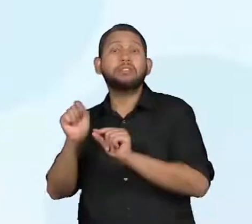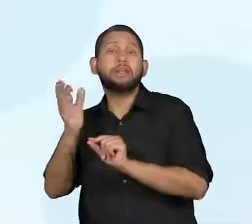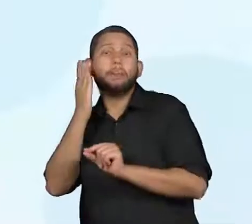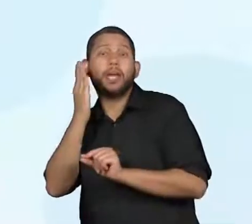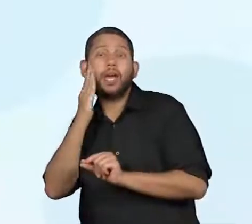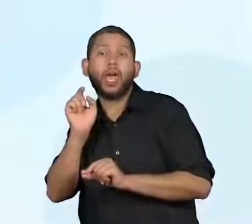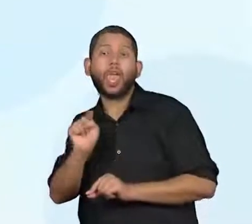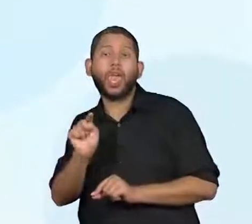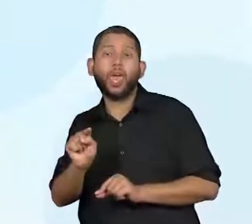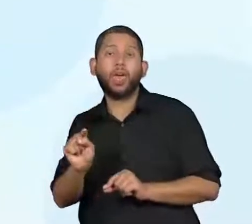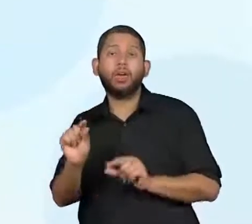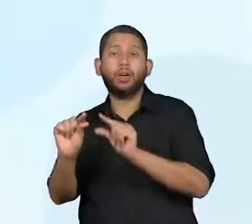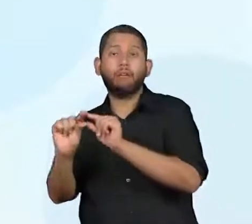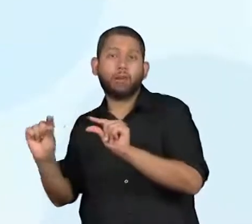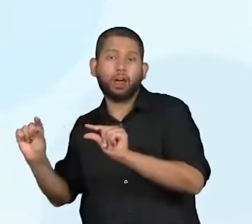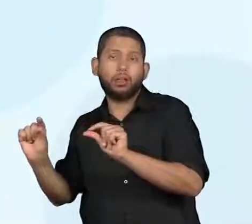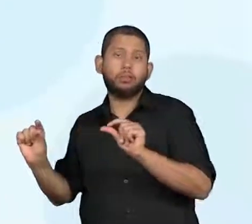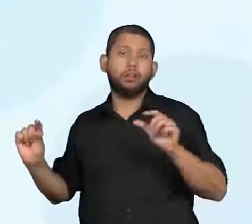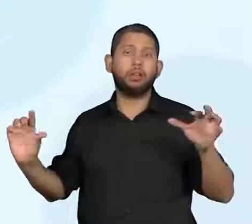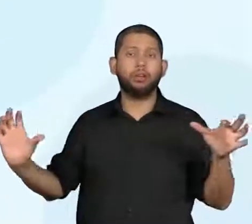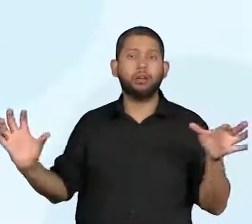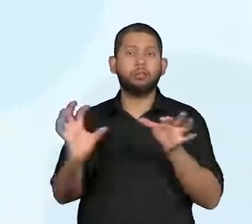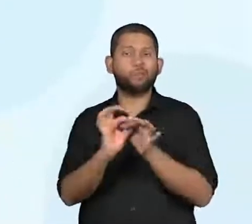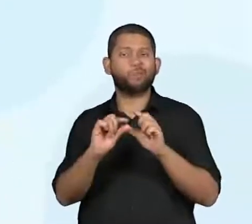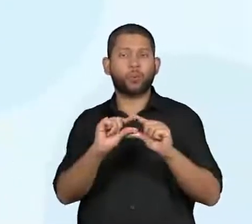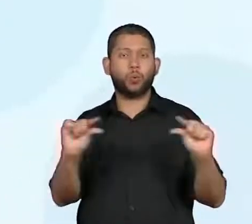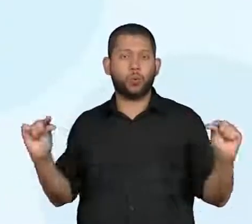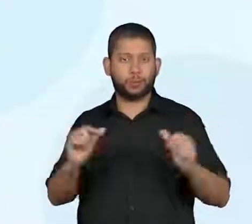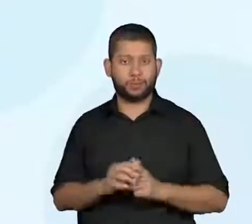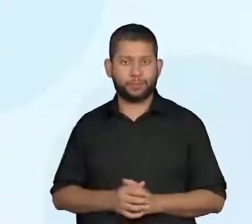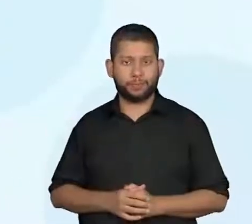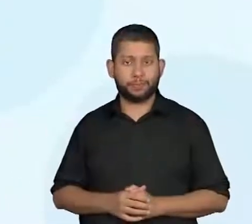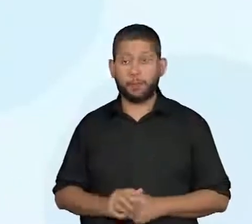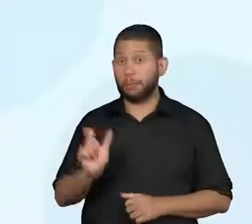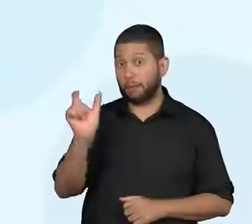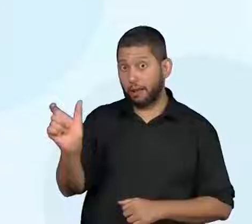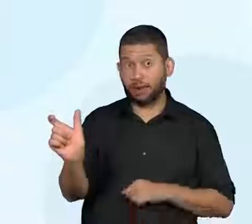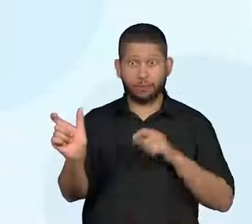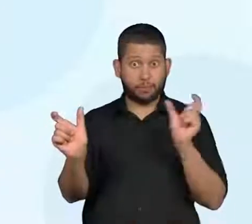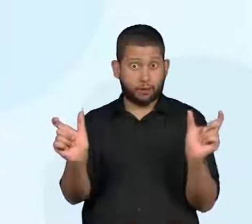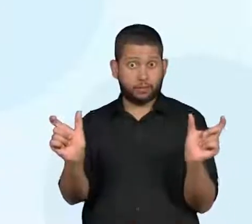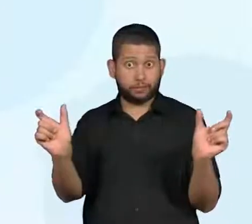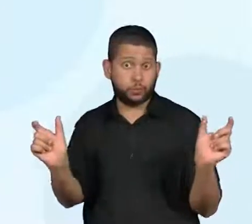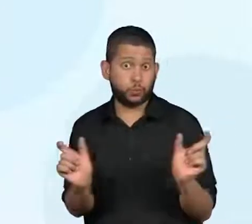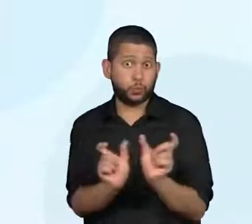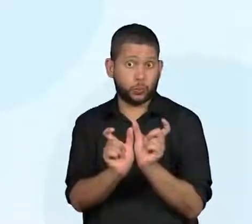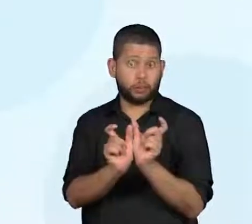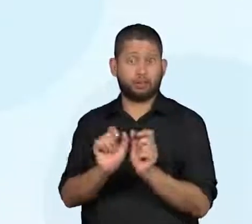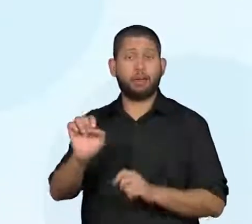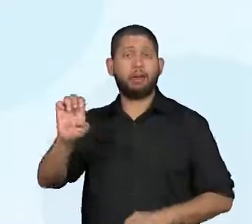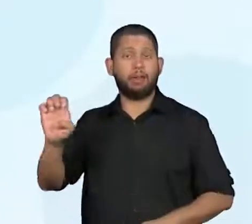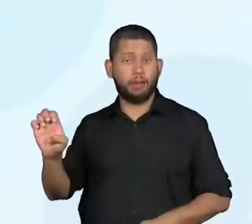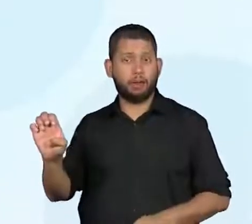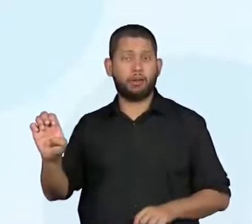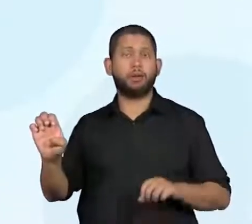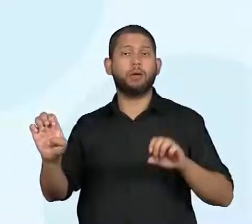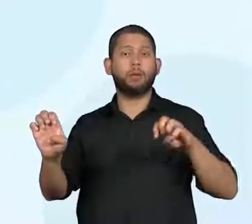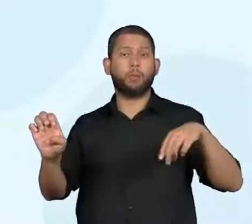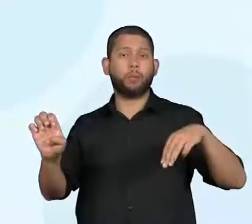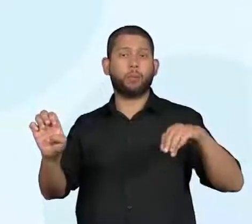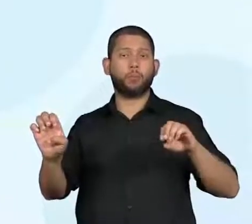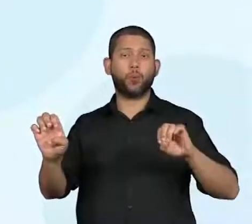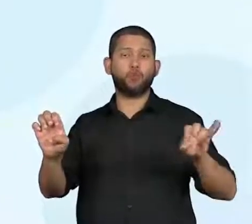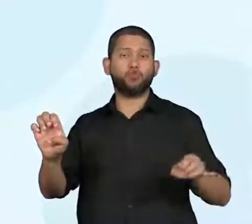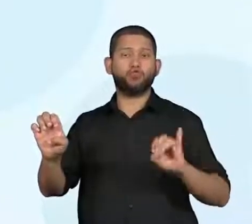começo a resposta. A origem da palavra é a união dos elementos e, imagem,